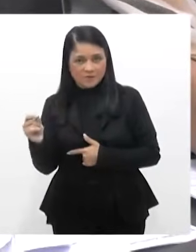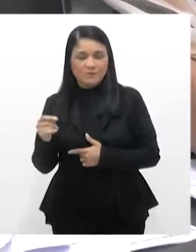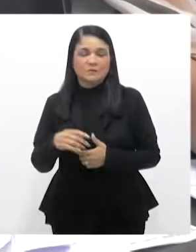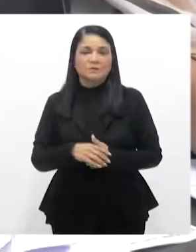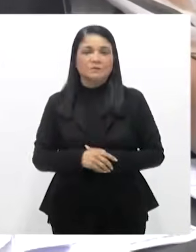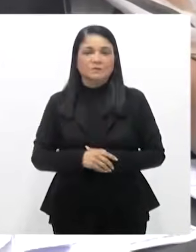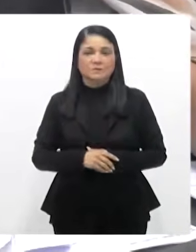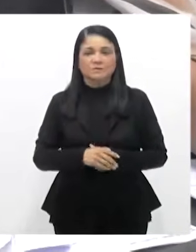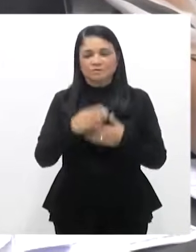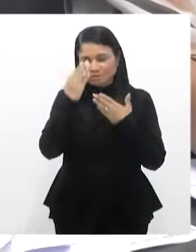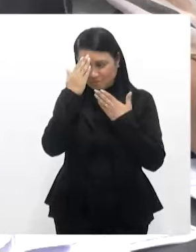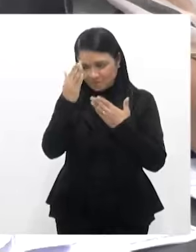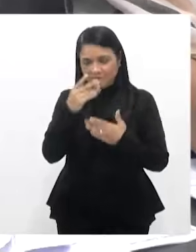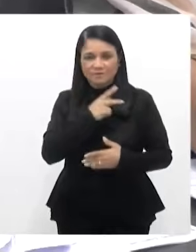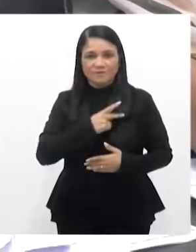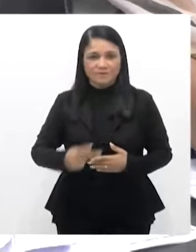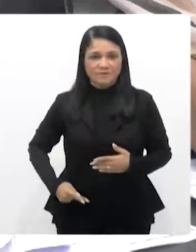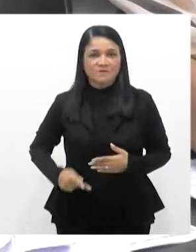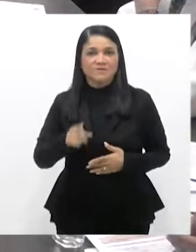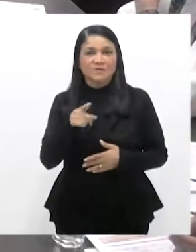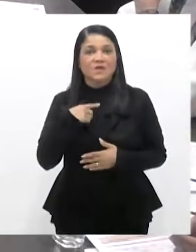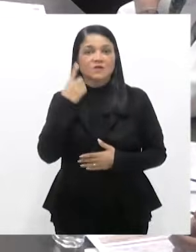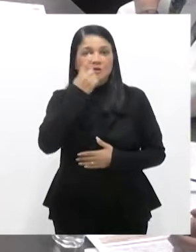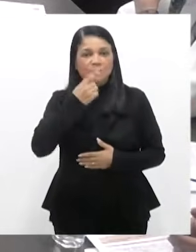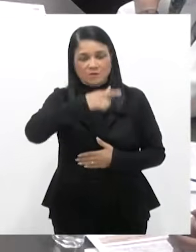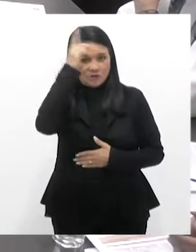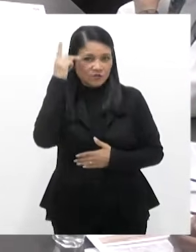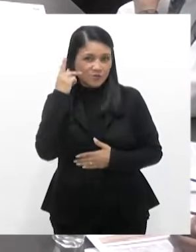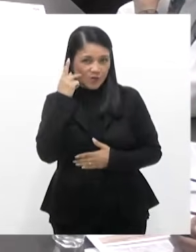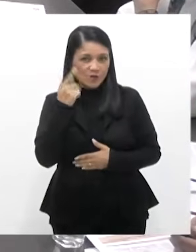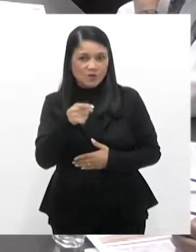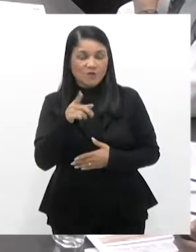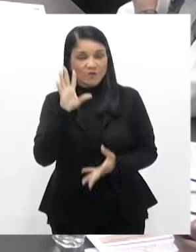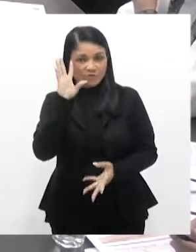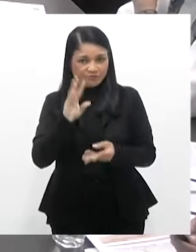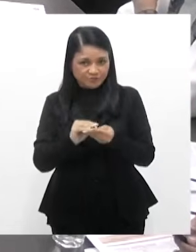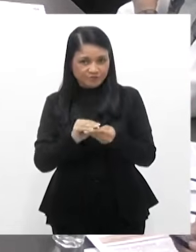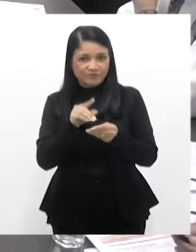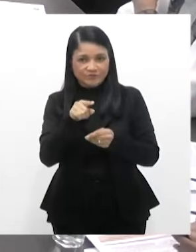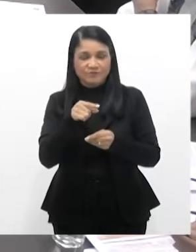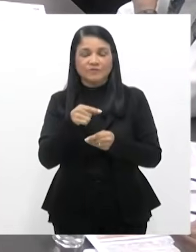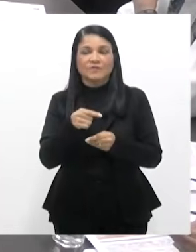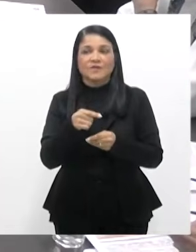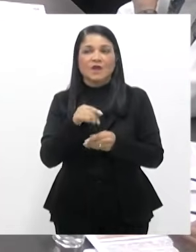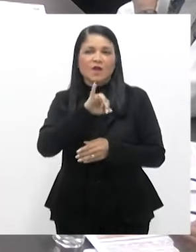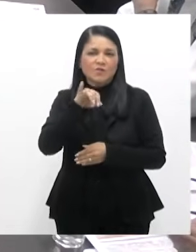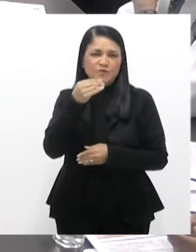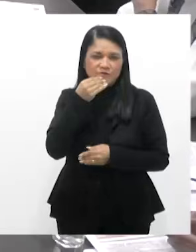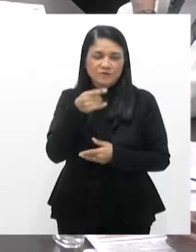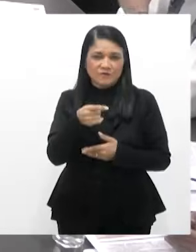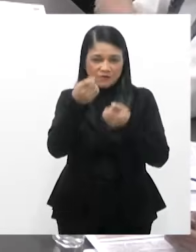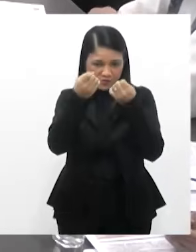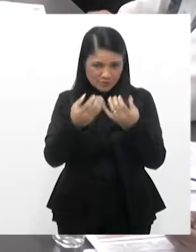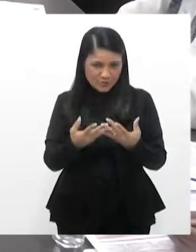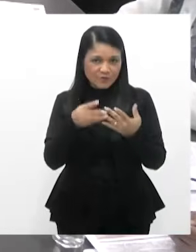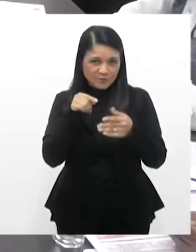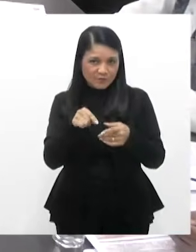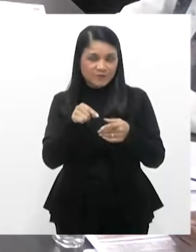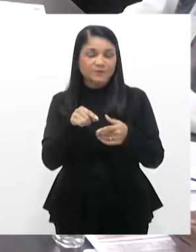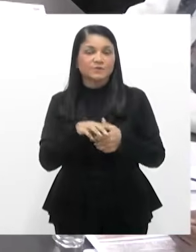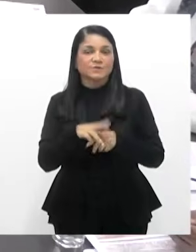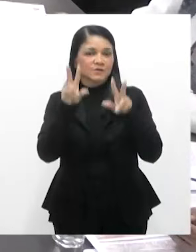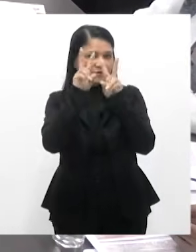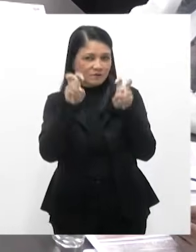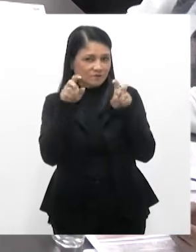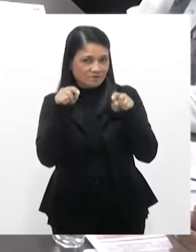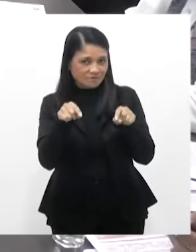retirando. Obrigado, presidente. Deputado Luiz Paulo, antes de passar a palavra ao deputado Marcelo Dino, mas muito brevemente, aproveitando que Vossa Excelência tocou no assunto, quero aqui